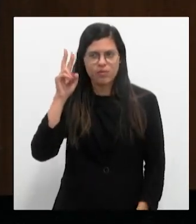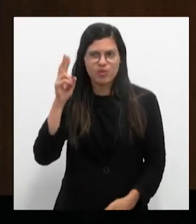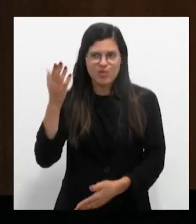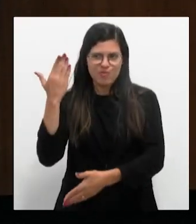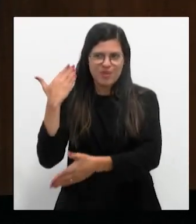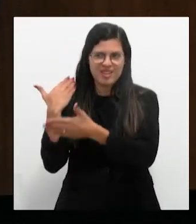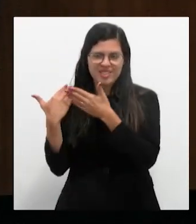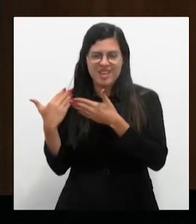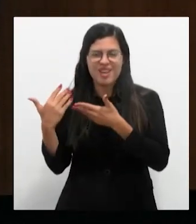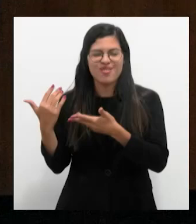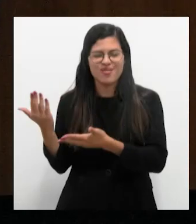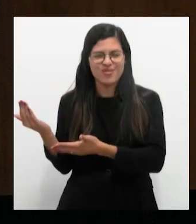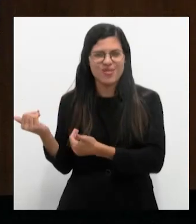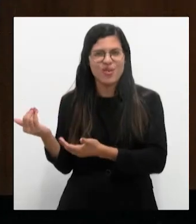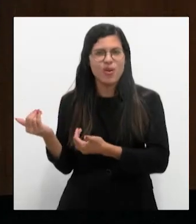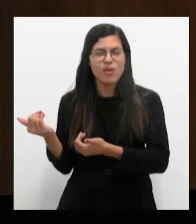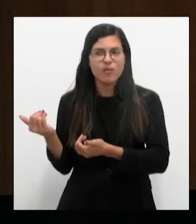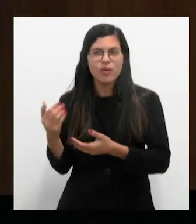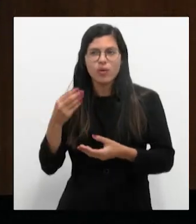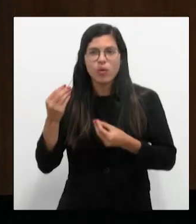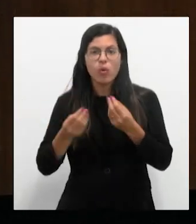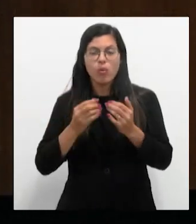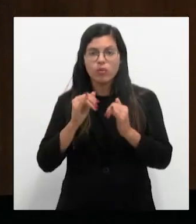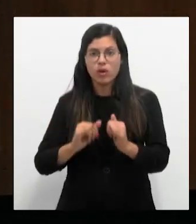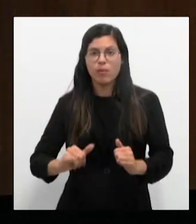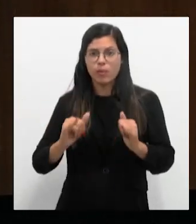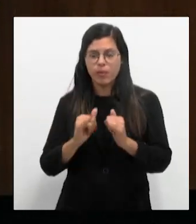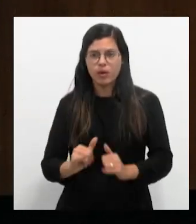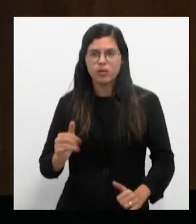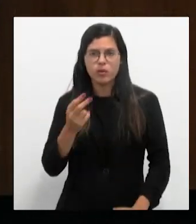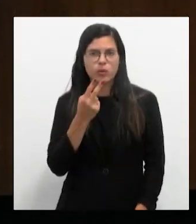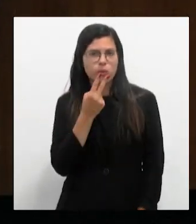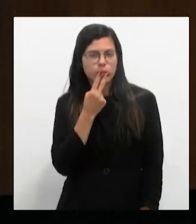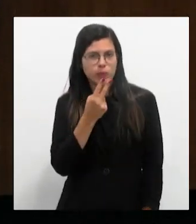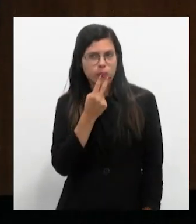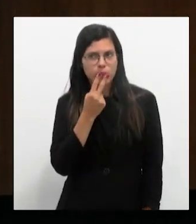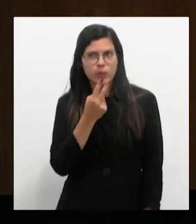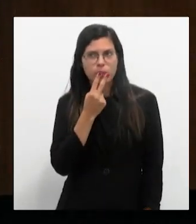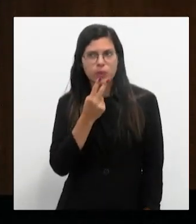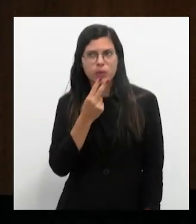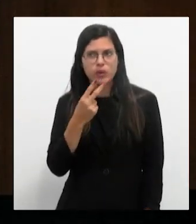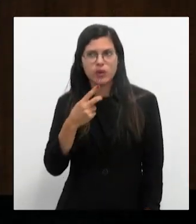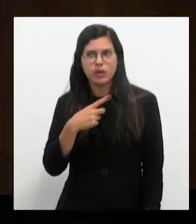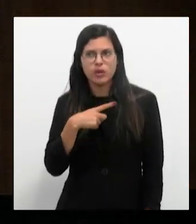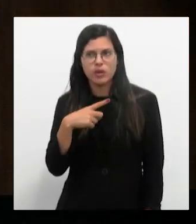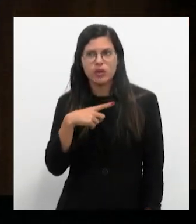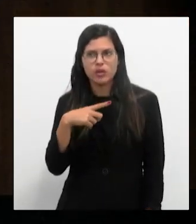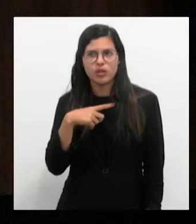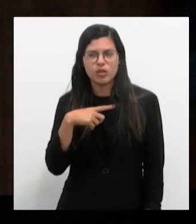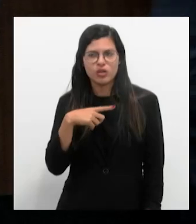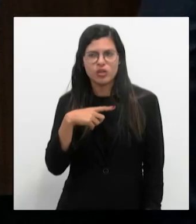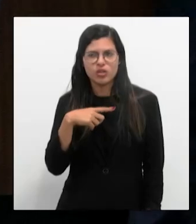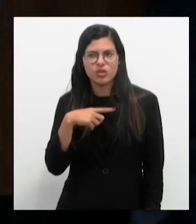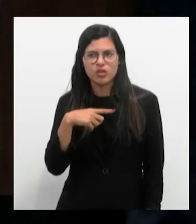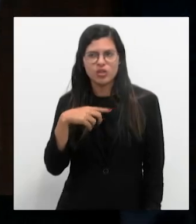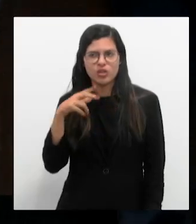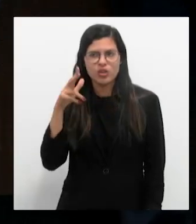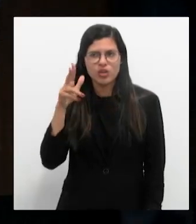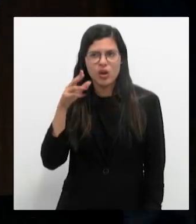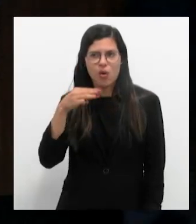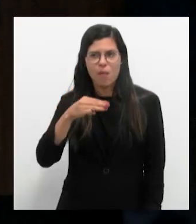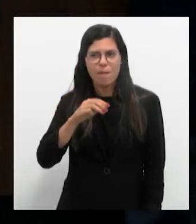época mais jovem, como a propaganda do cigarro, com aquele cavalo bonito, alazão, o